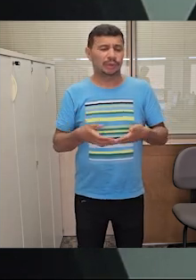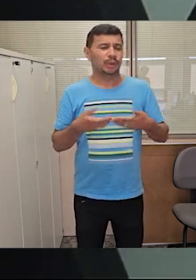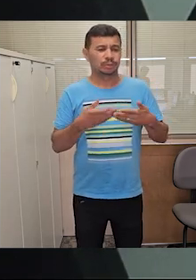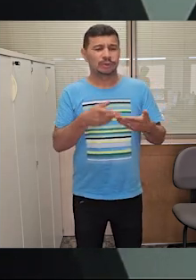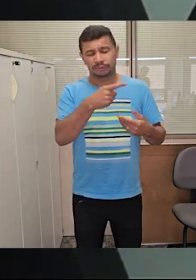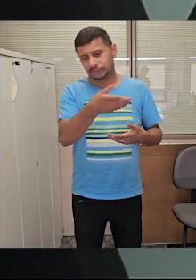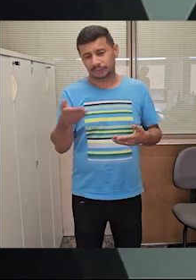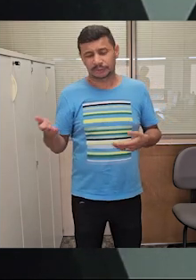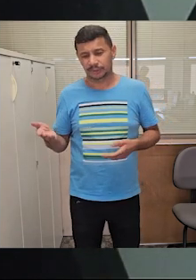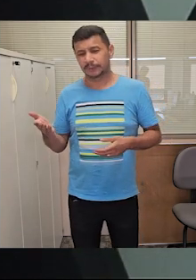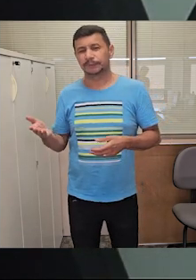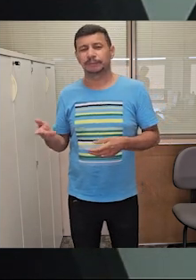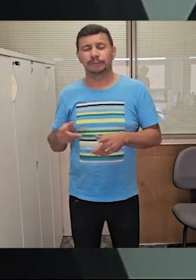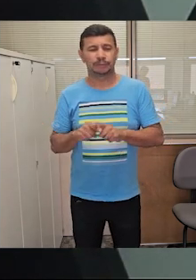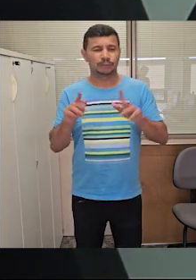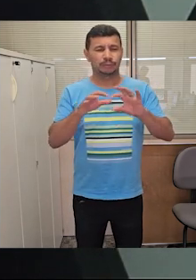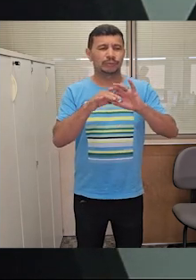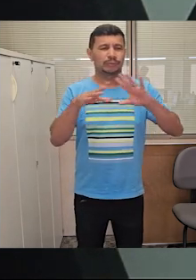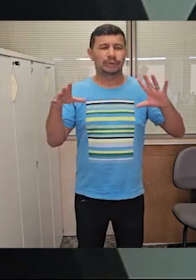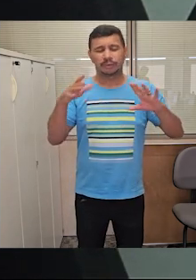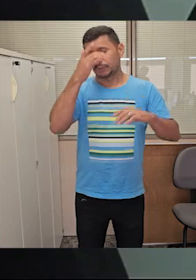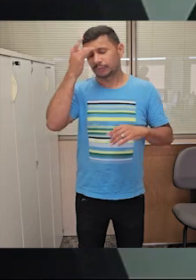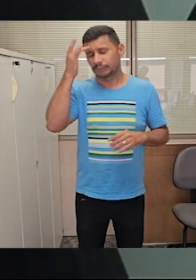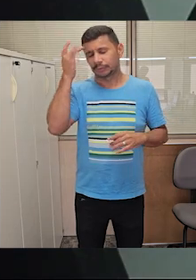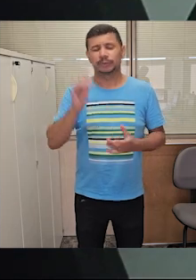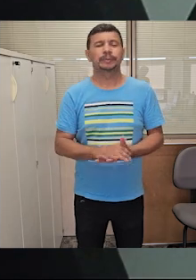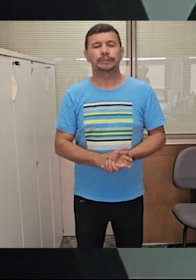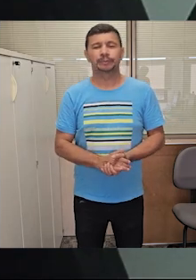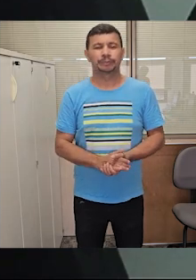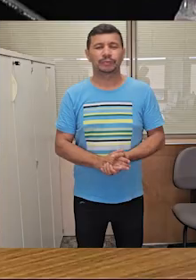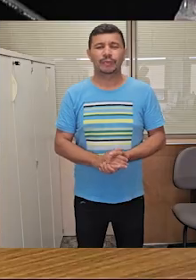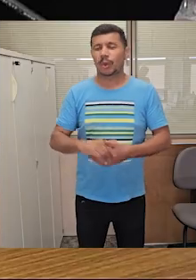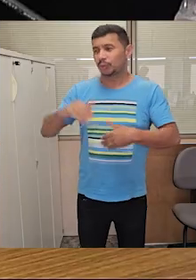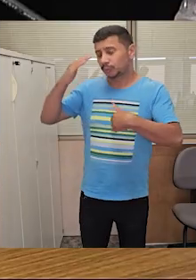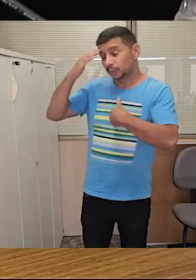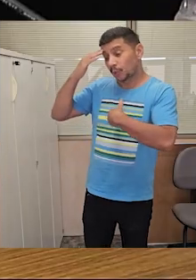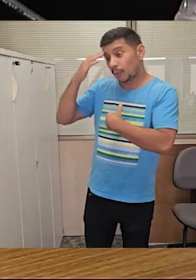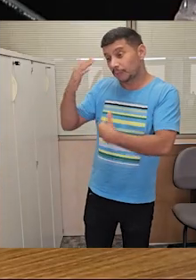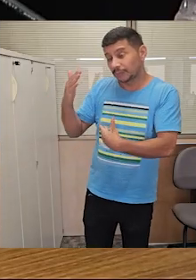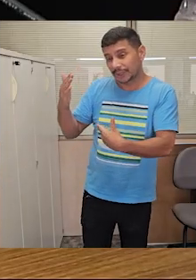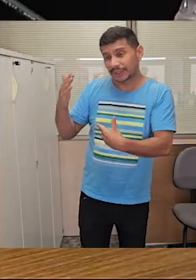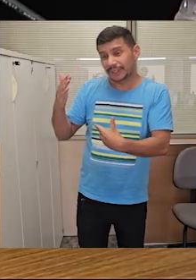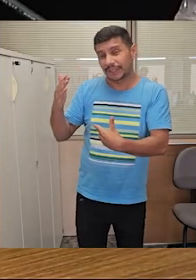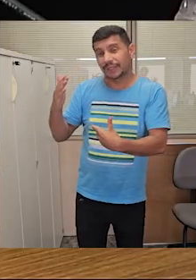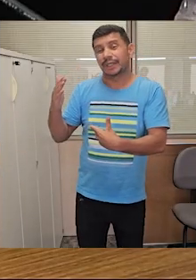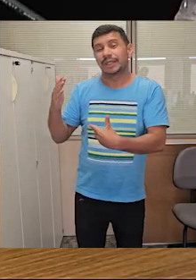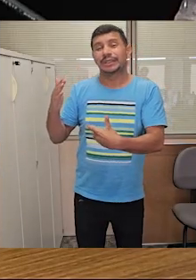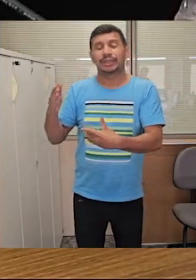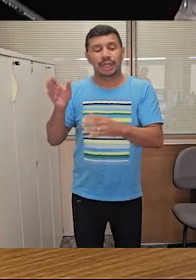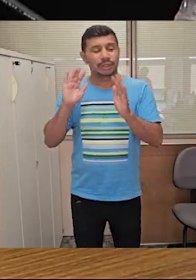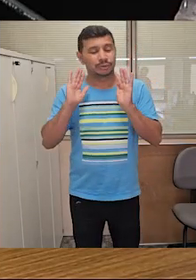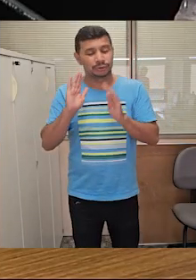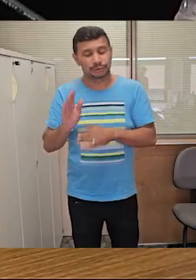entende? É um absurdo falar em anistia para essa gente. Roque, obrigado. Infelizmente chegou